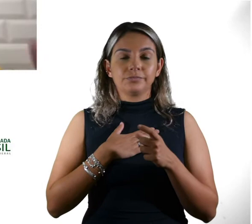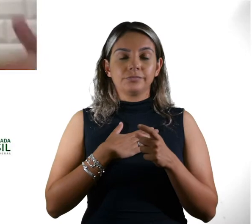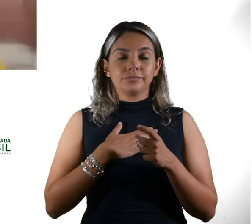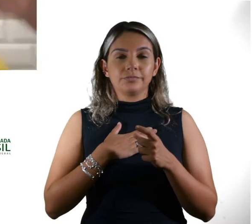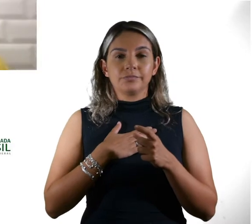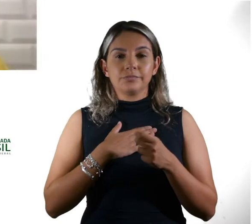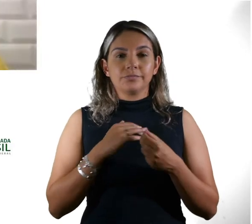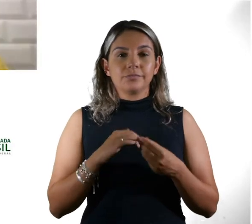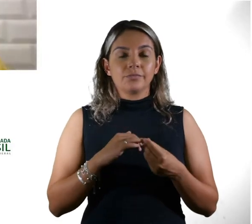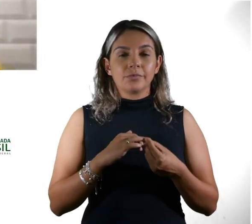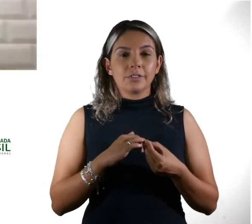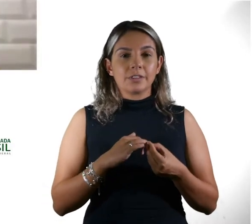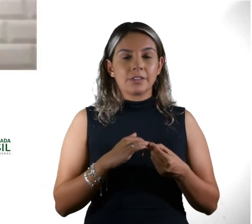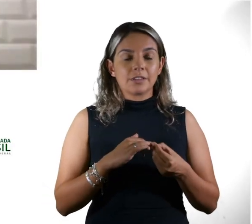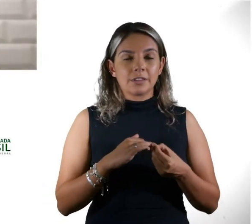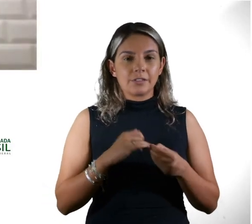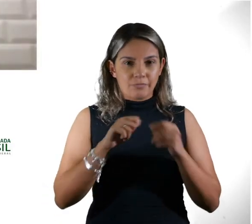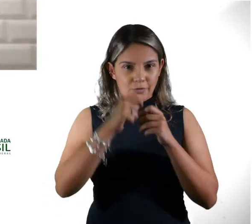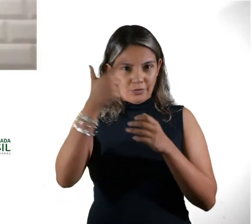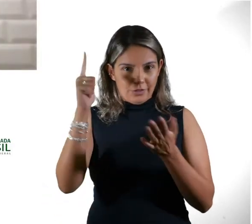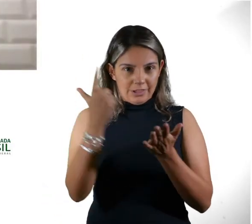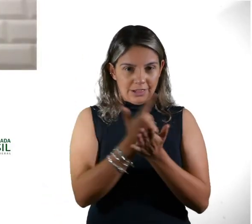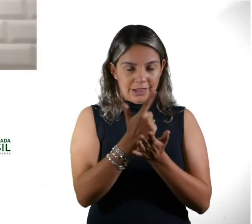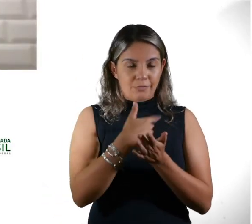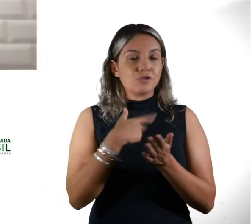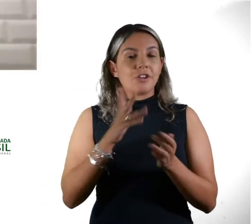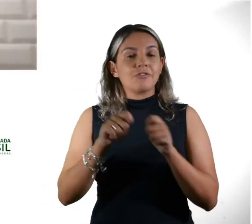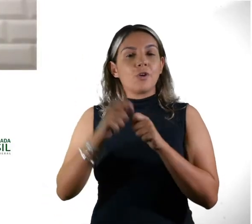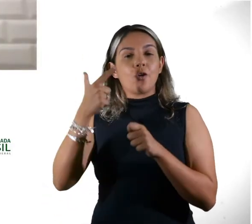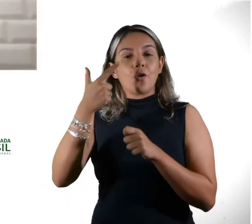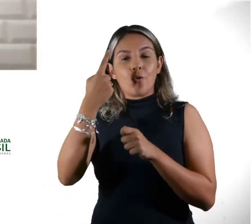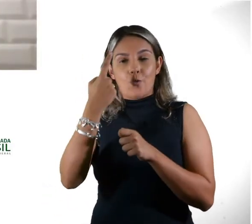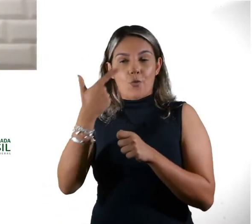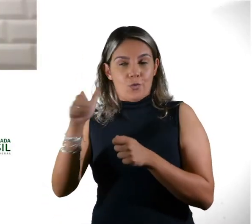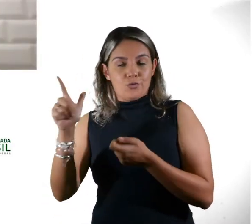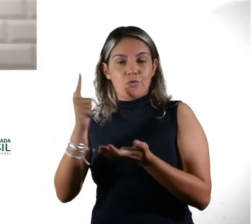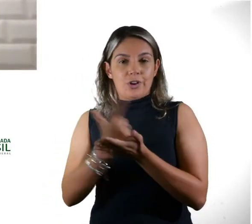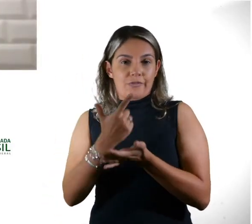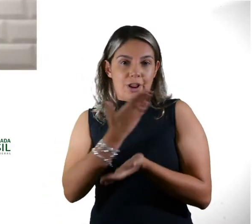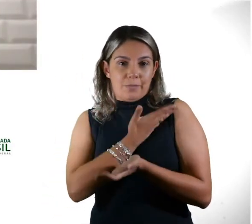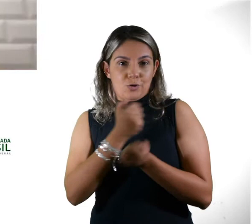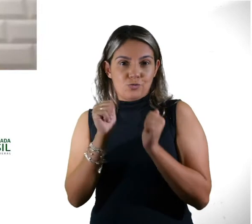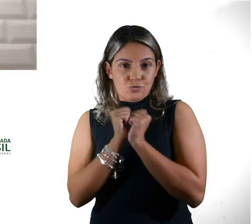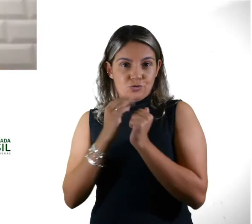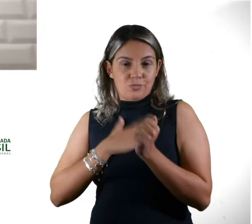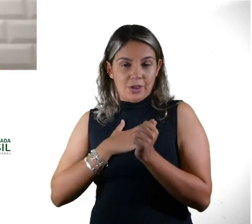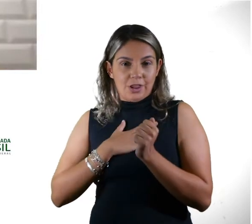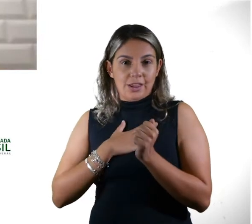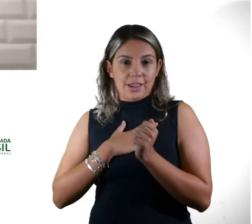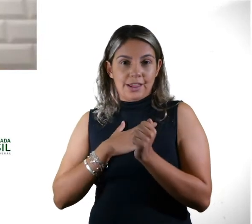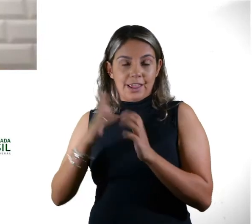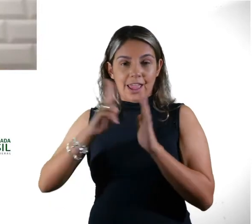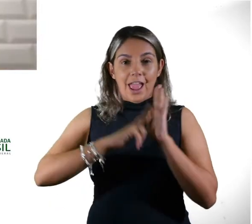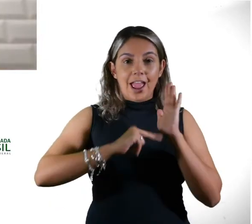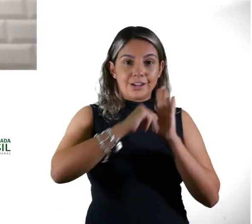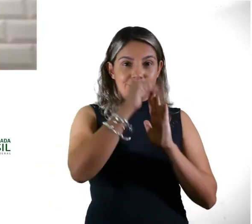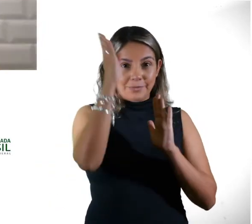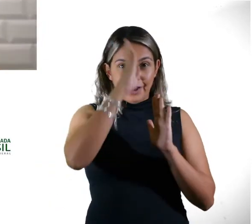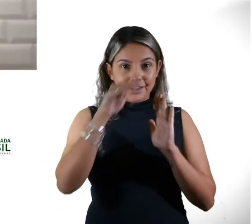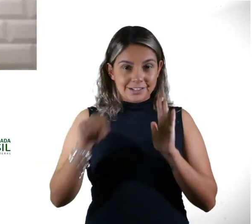depois de ter feito um outro livro com um amigo meu, um artista plástico brasileiro que vive em